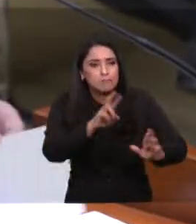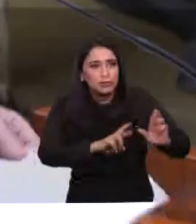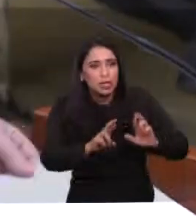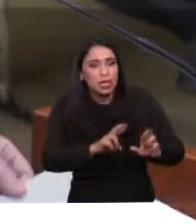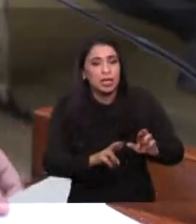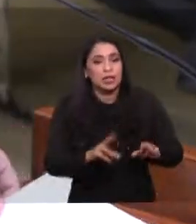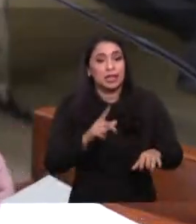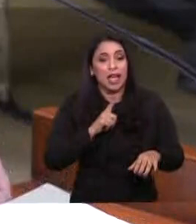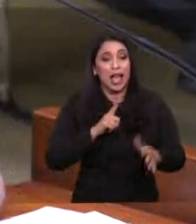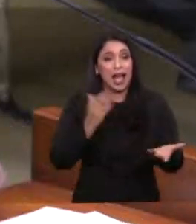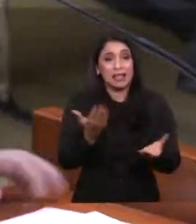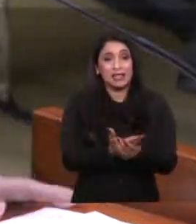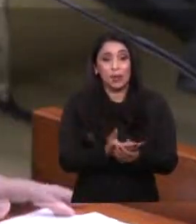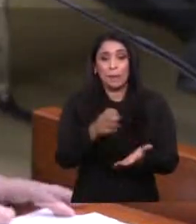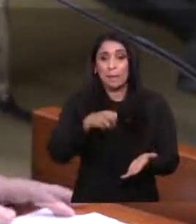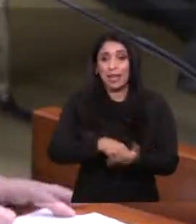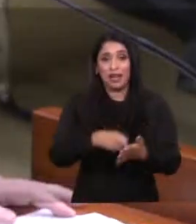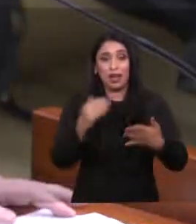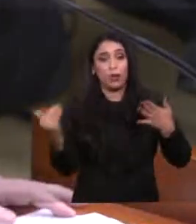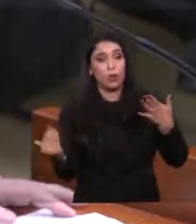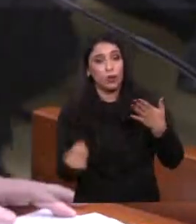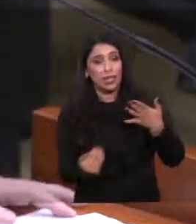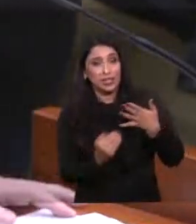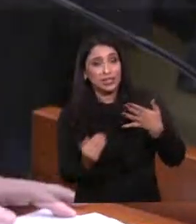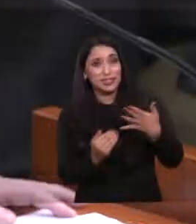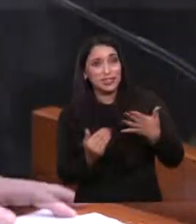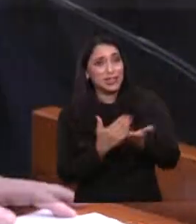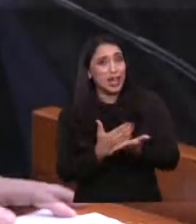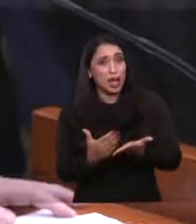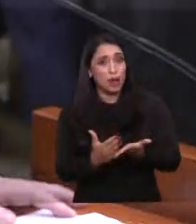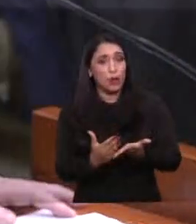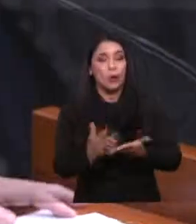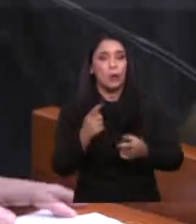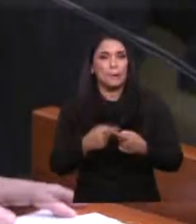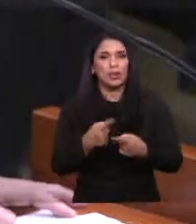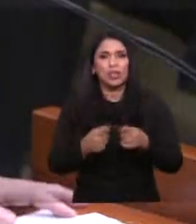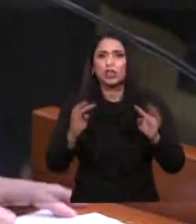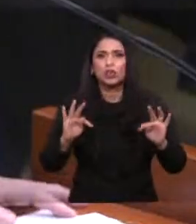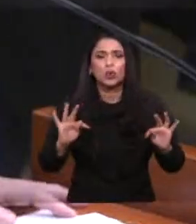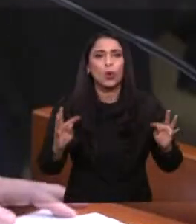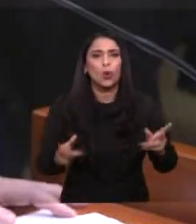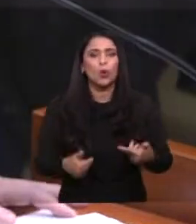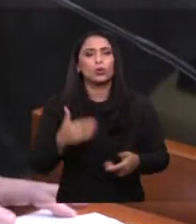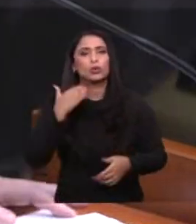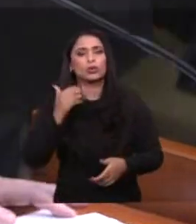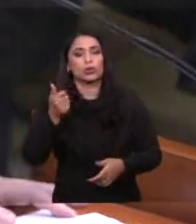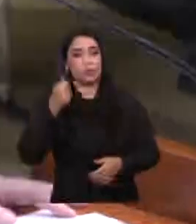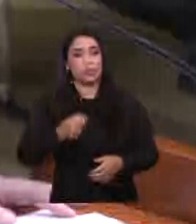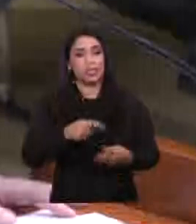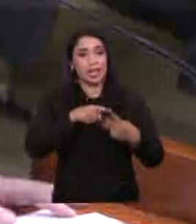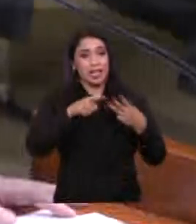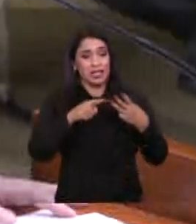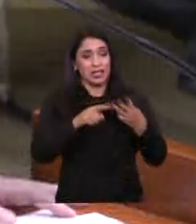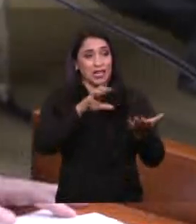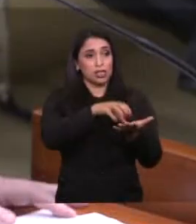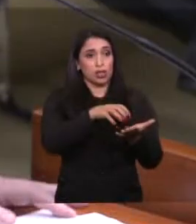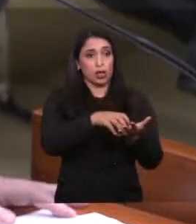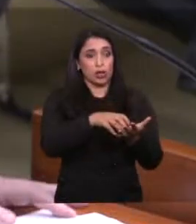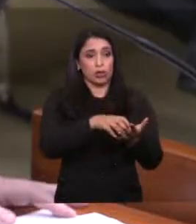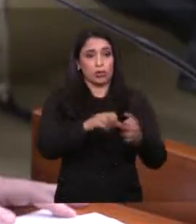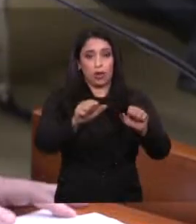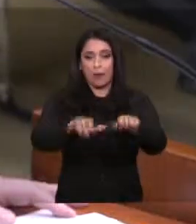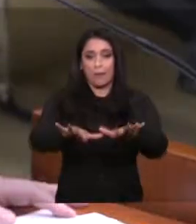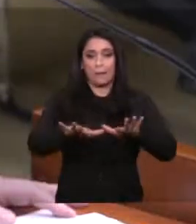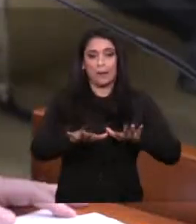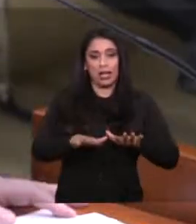ações penais originárias. Afinal, todos possuem pelo menos 3 órgãos coletivos, 1 pleno e